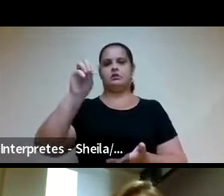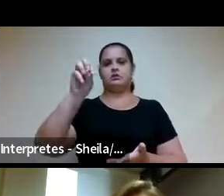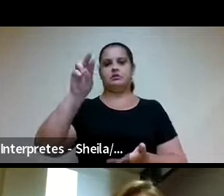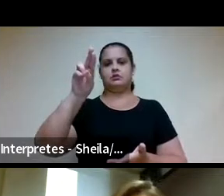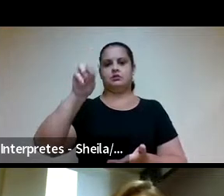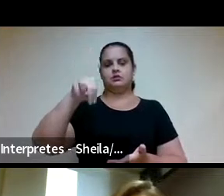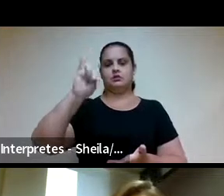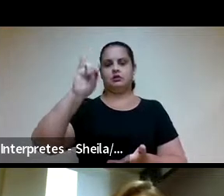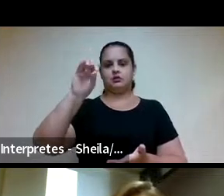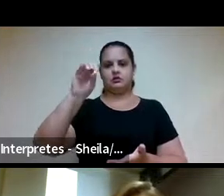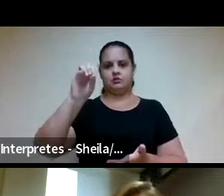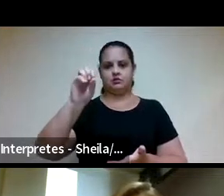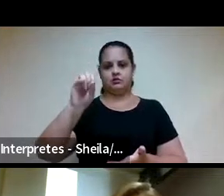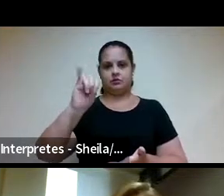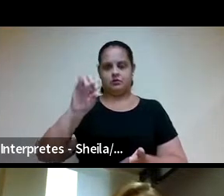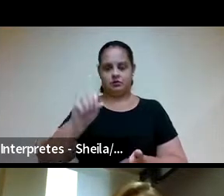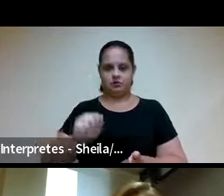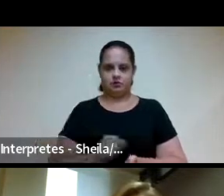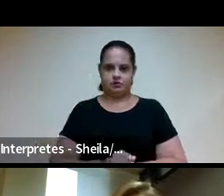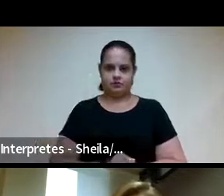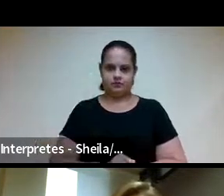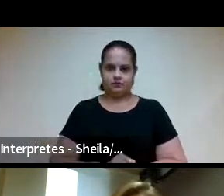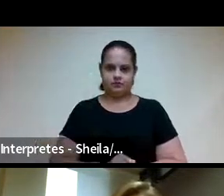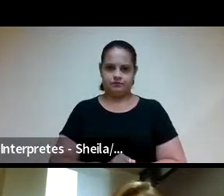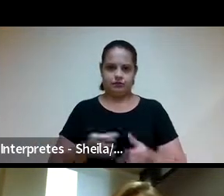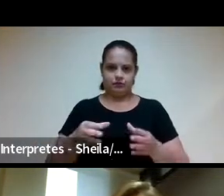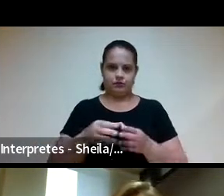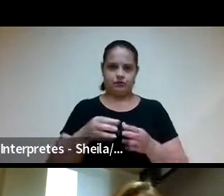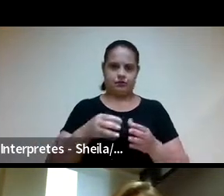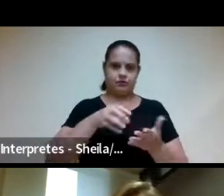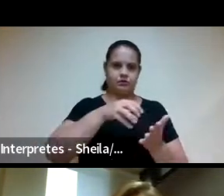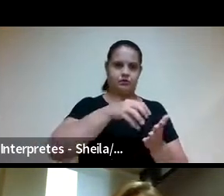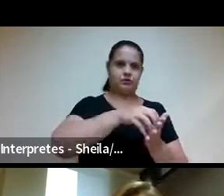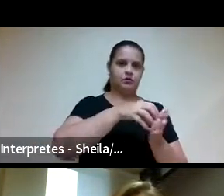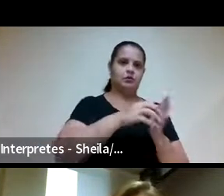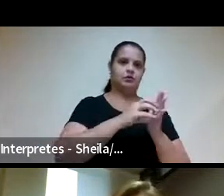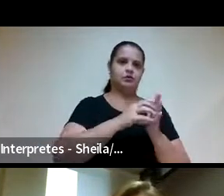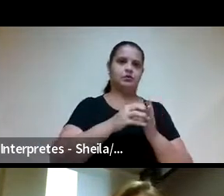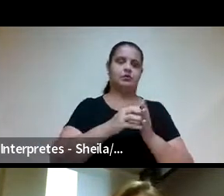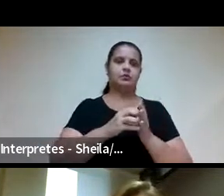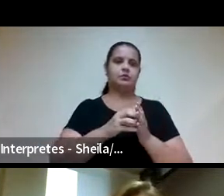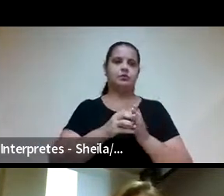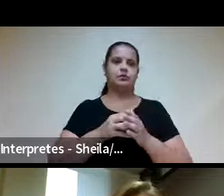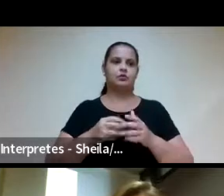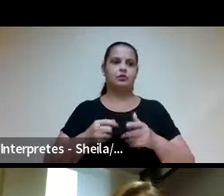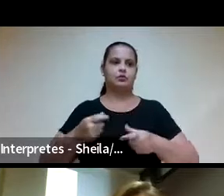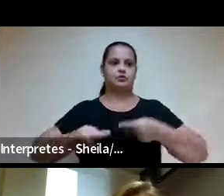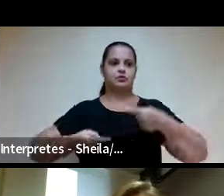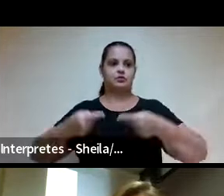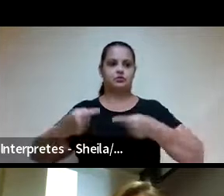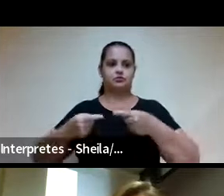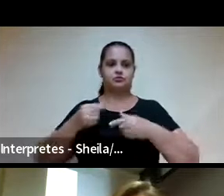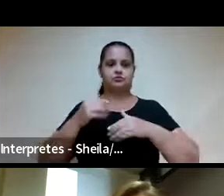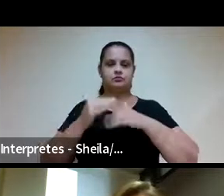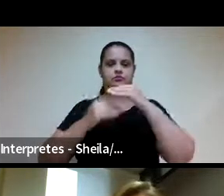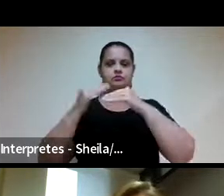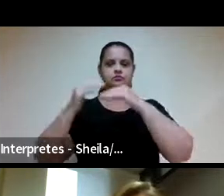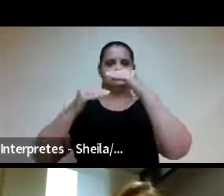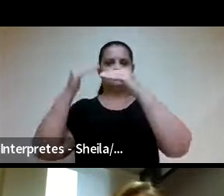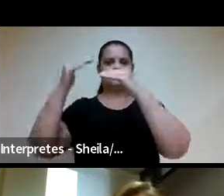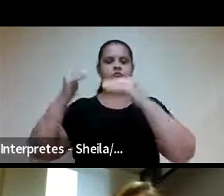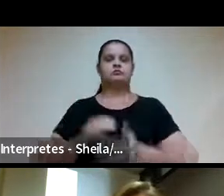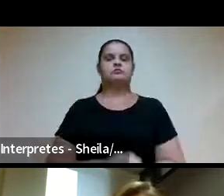pela coligação Juntos para Seguir Avançando, PSTB e PSD, no sentido de anular